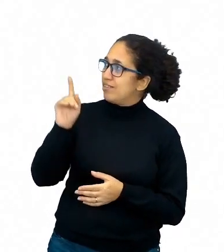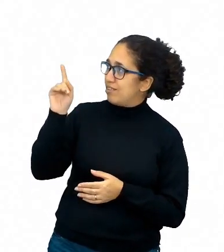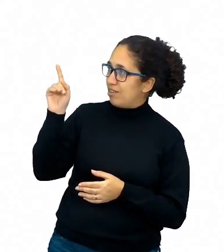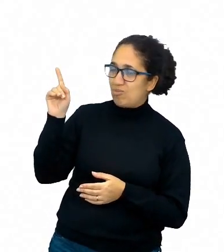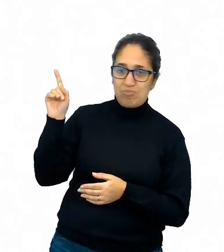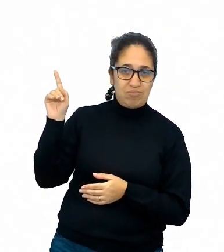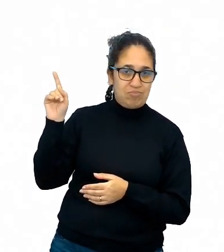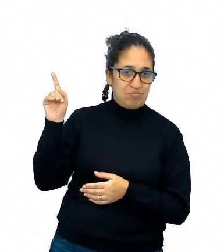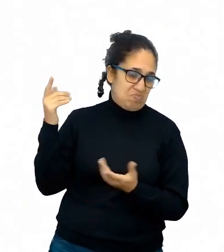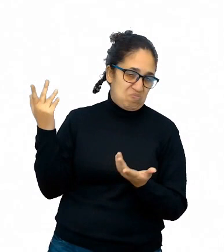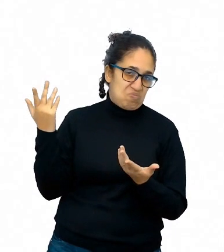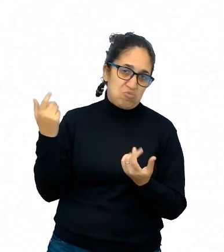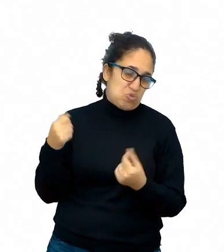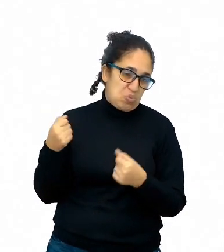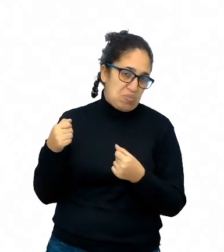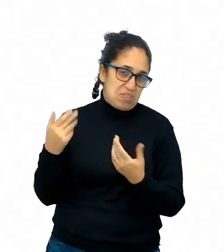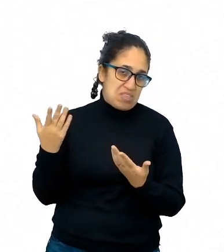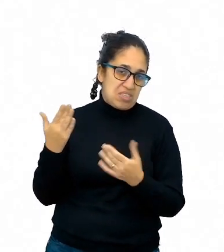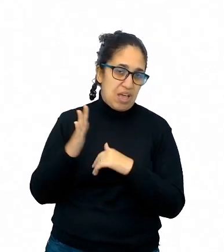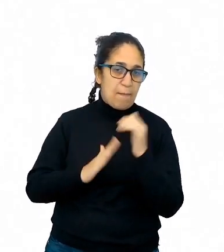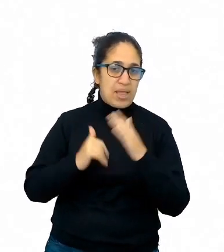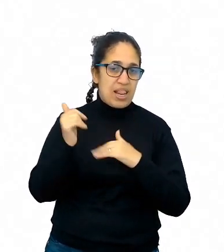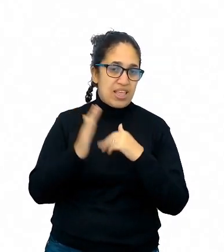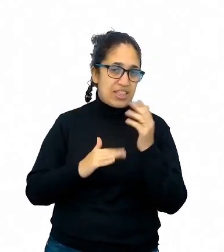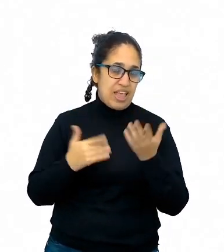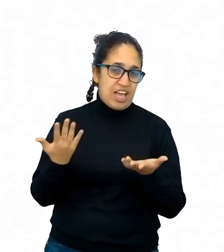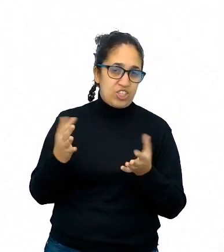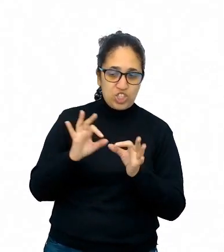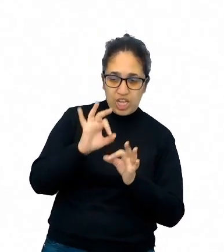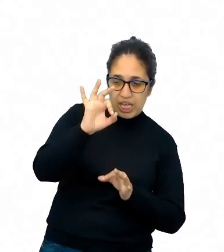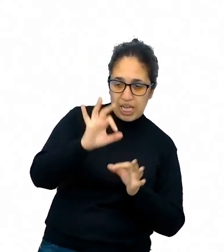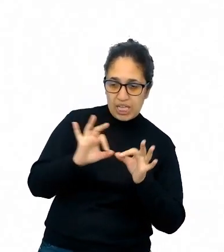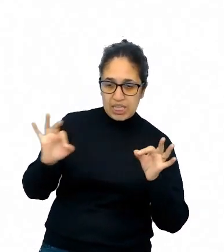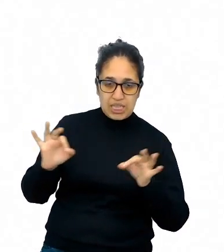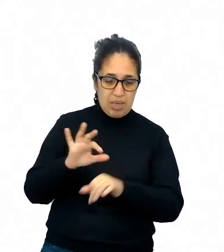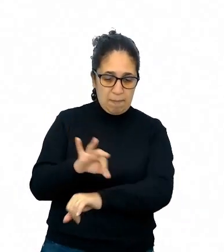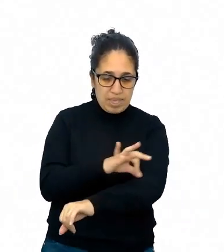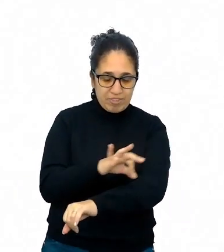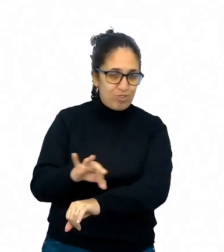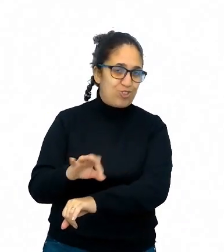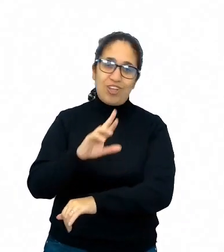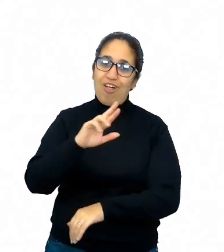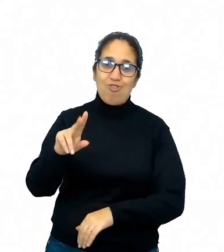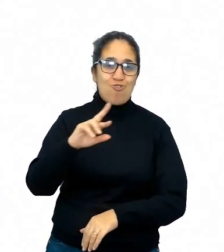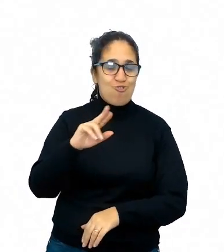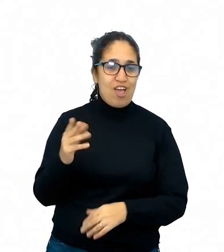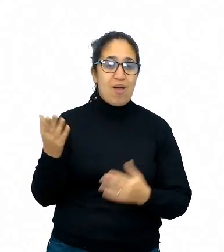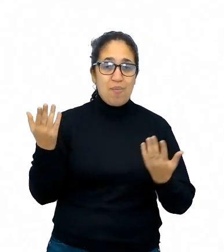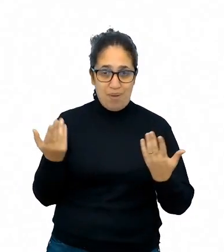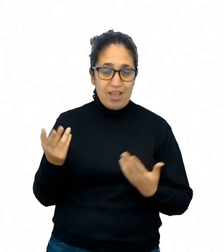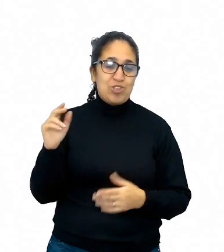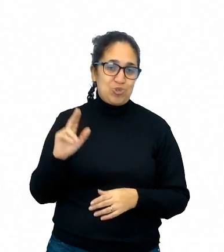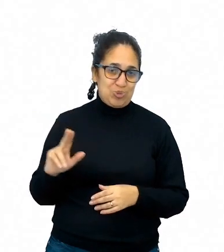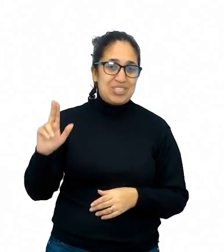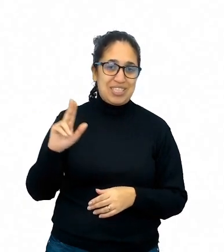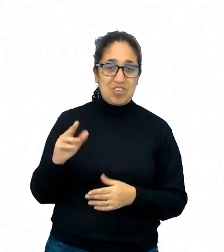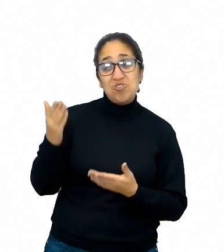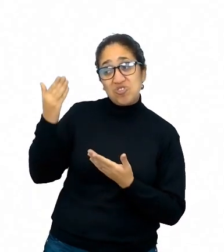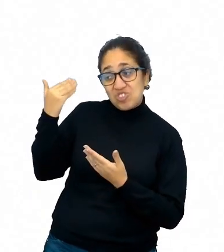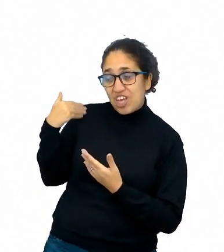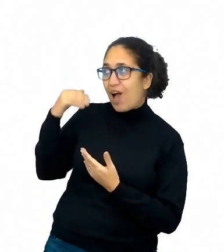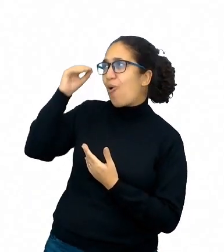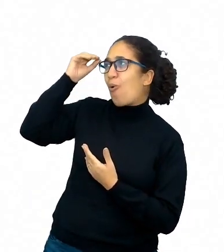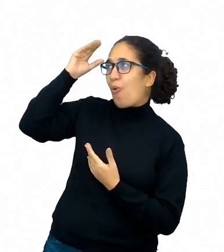era necessariamente a habilidade de grandezas e medidas, mas eu estou utilizando esse conhecimento e